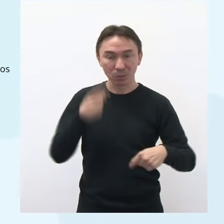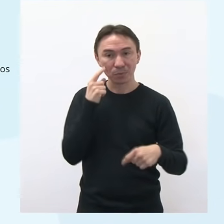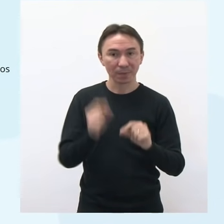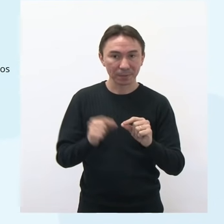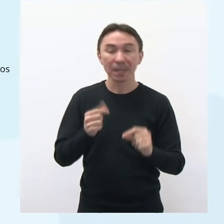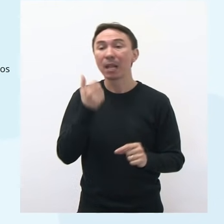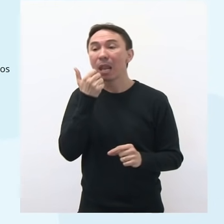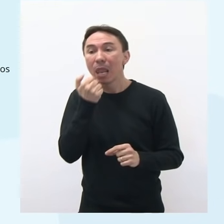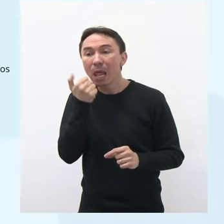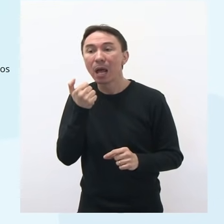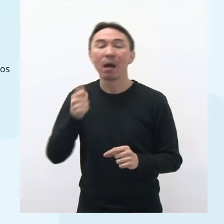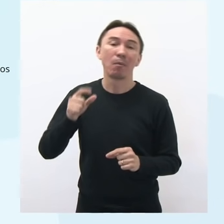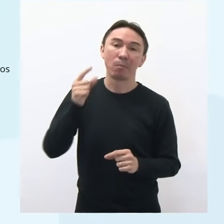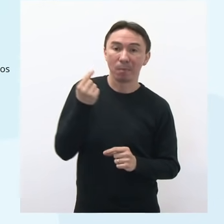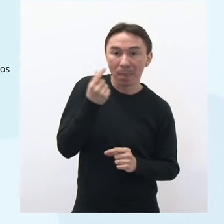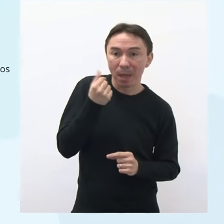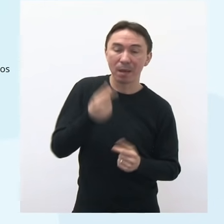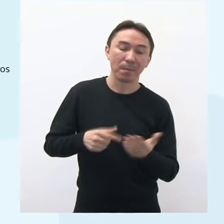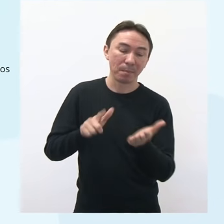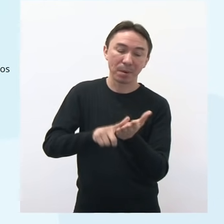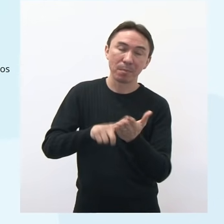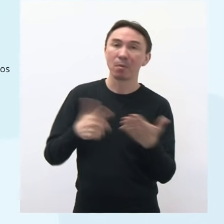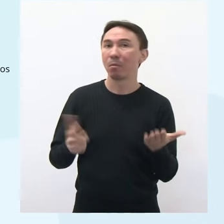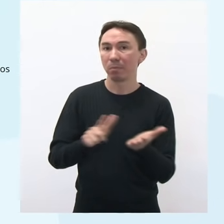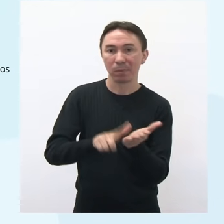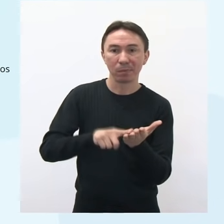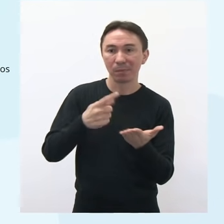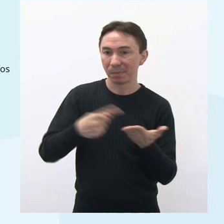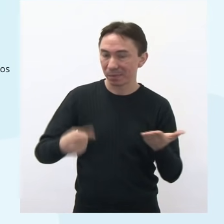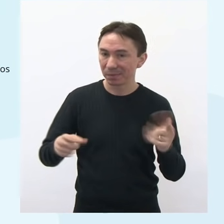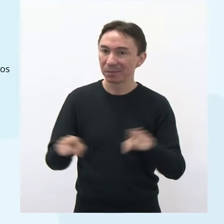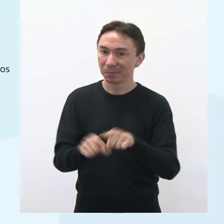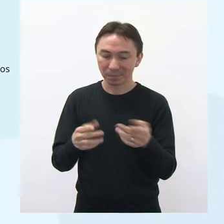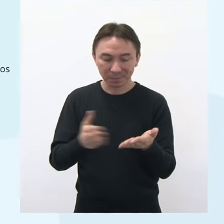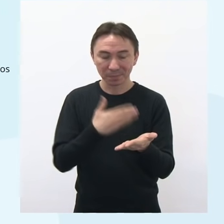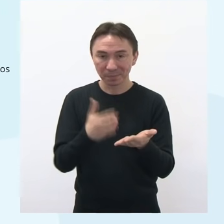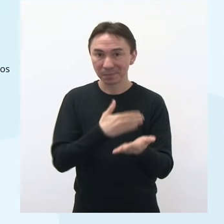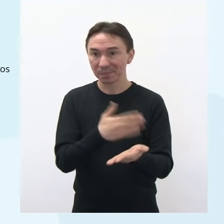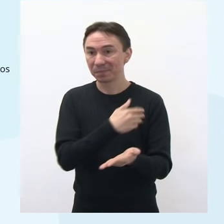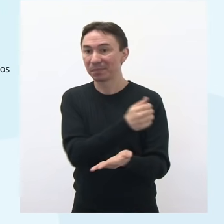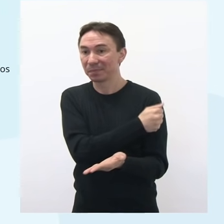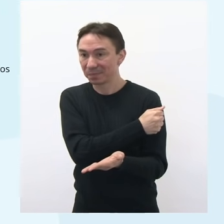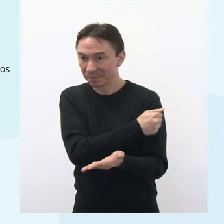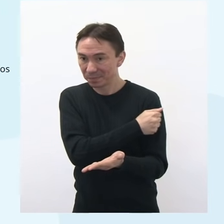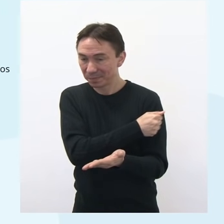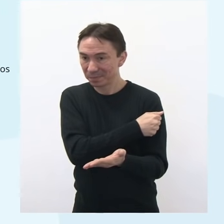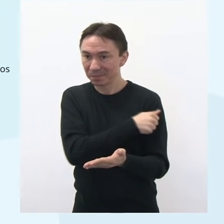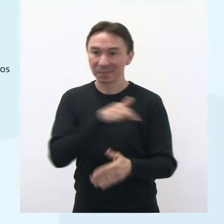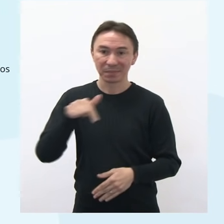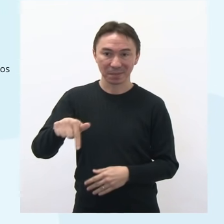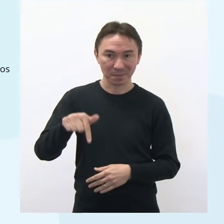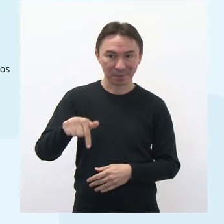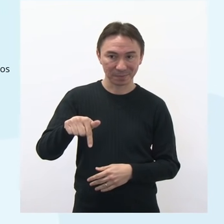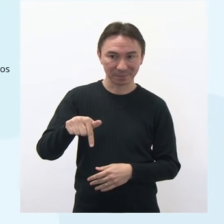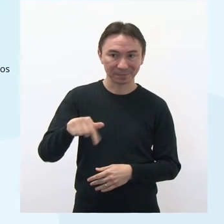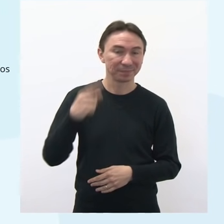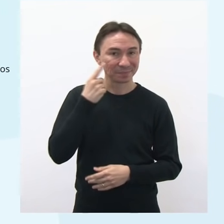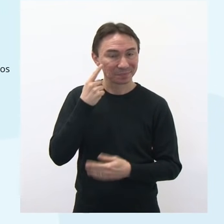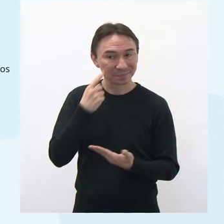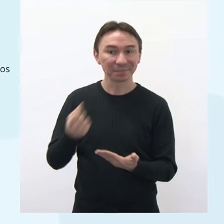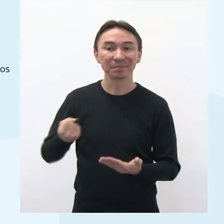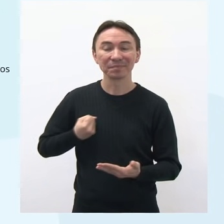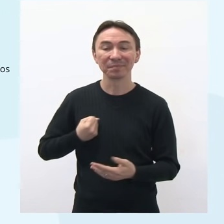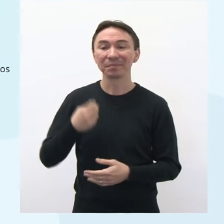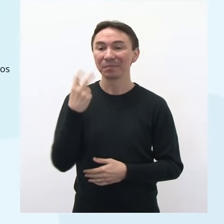ou caneta, papel ou caderno e também o currículo em ação, caderno do aluno do sétimo ano, volume 2, na